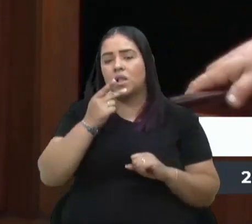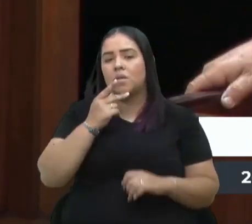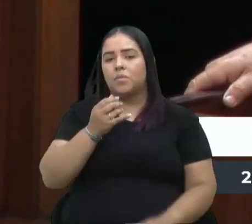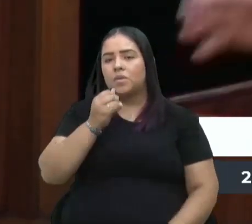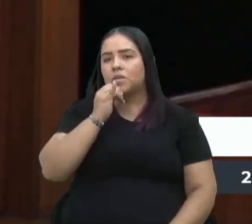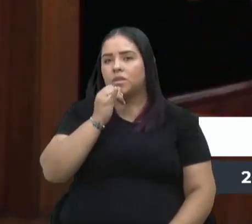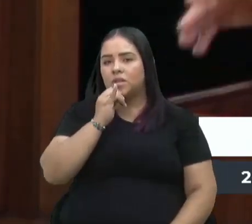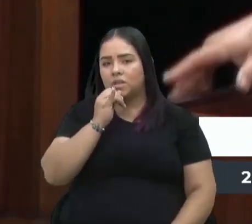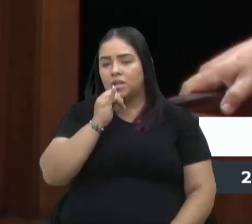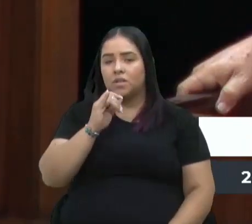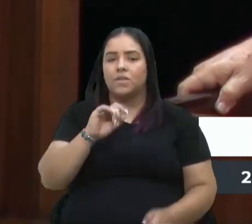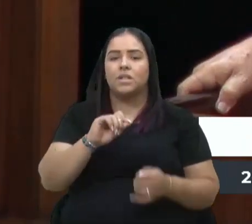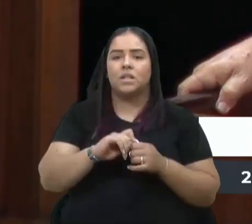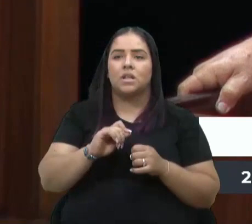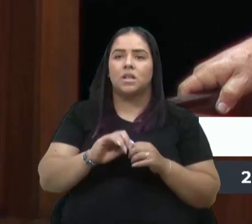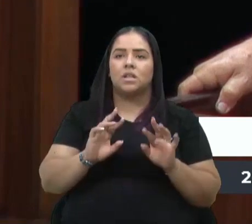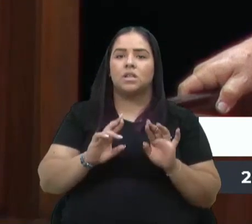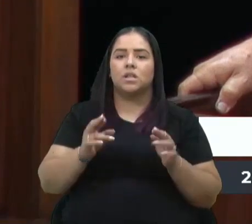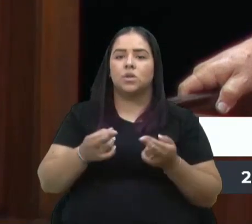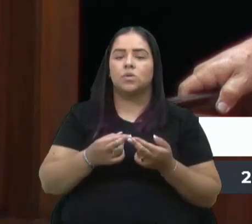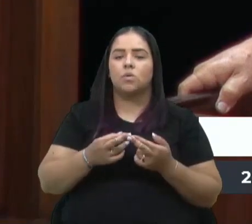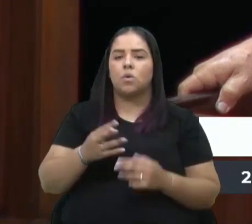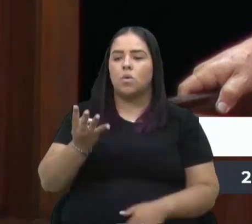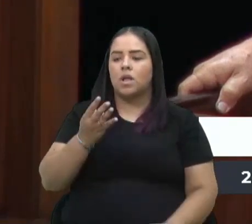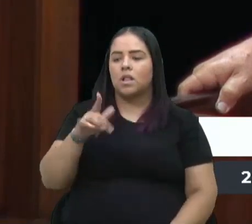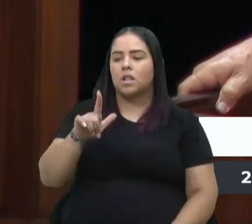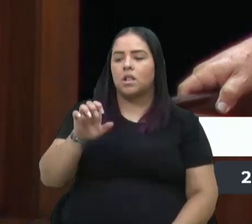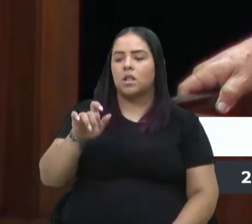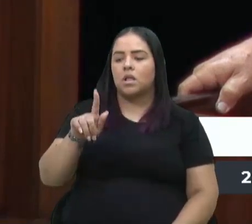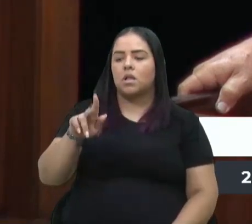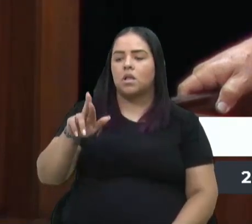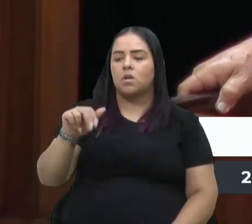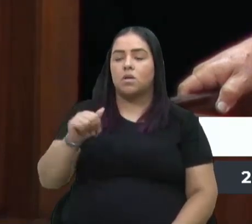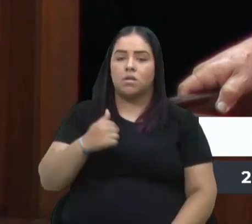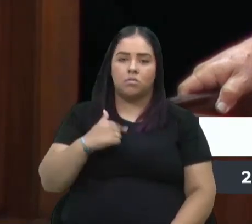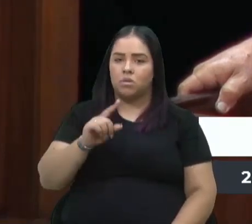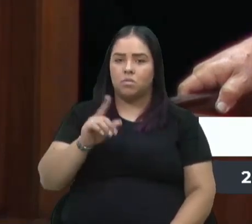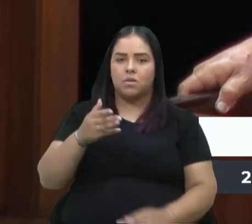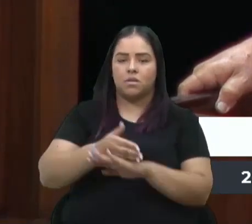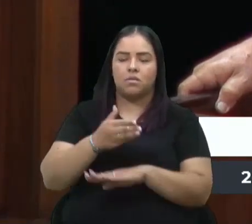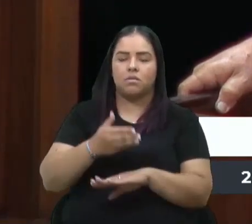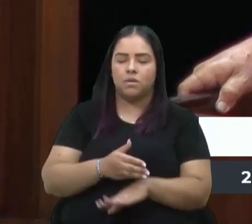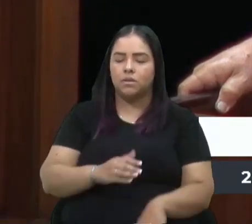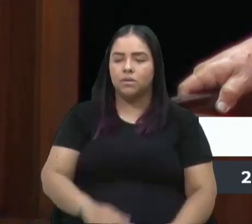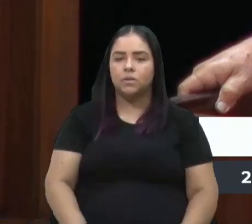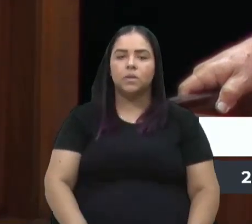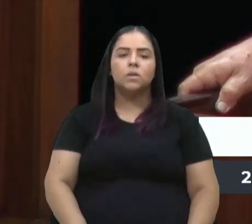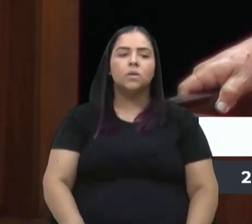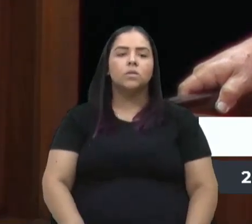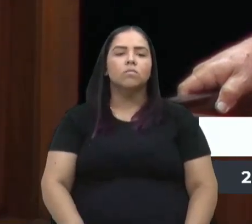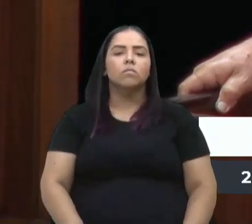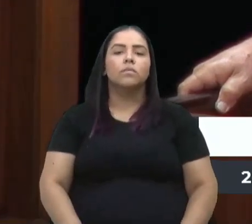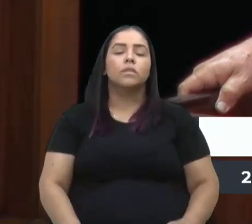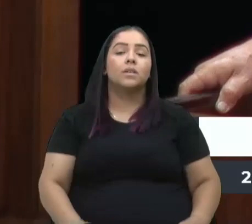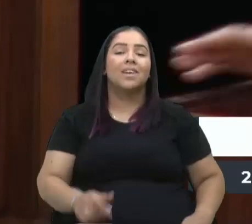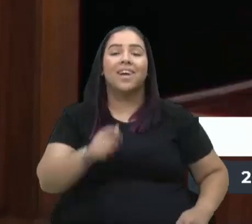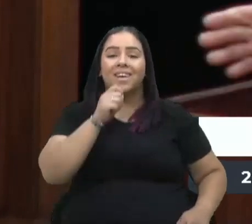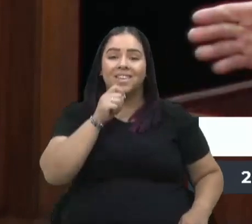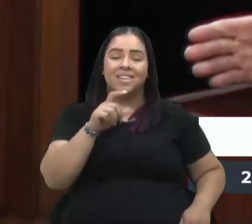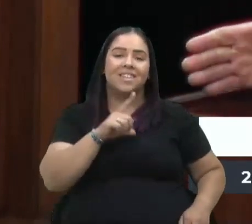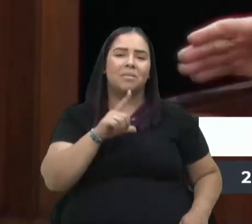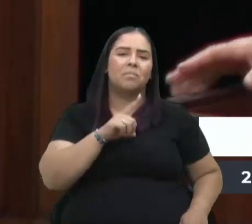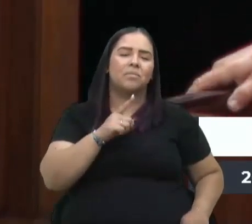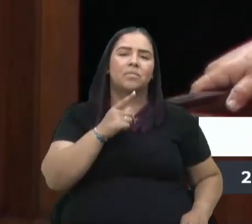exemplo, fizeram uma reunião ali na Quarta Légua, num belo dia eu não estava, não podia ir em campanha, e ainda tem gente que diz, não, eu